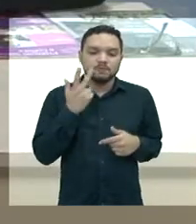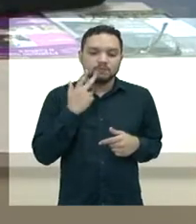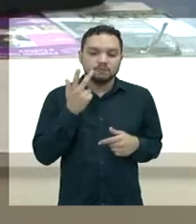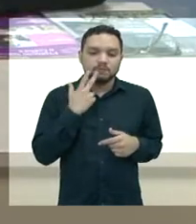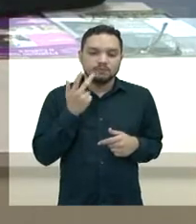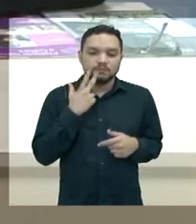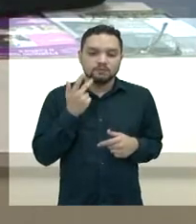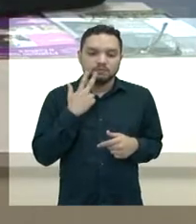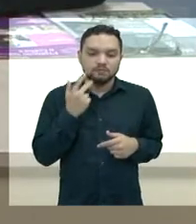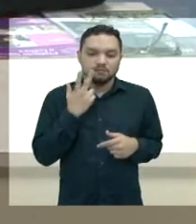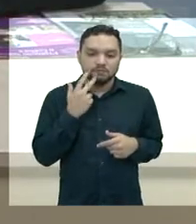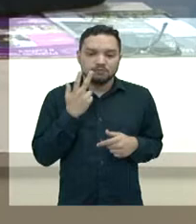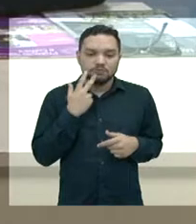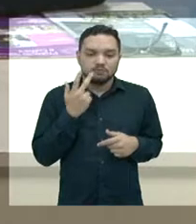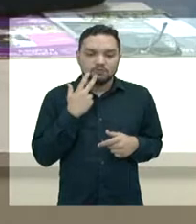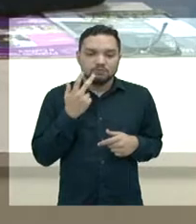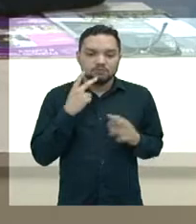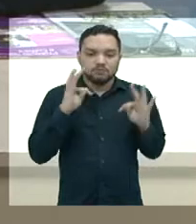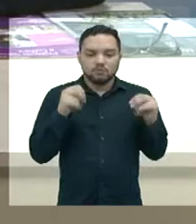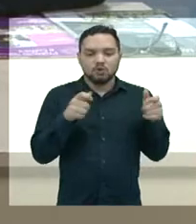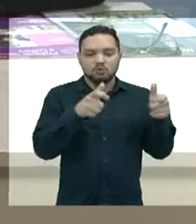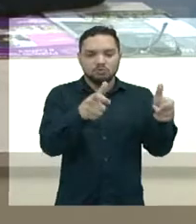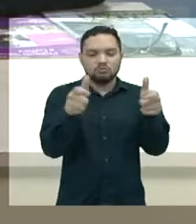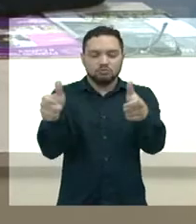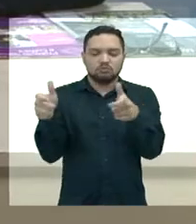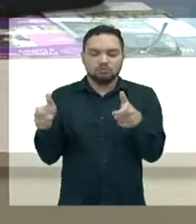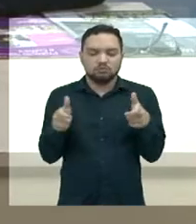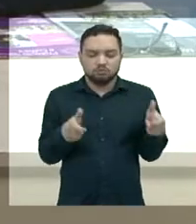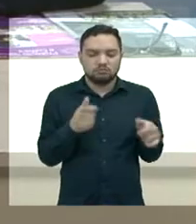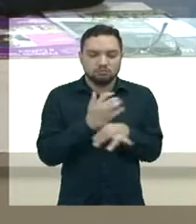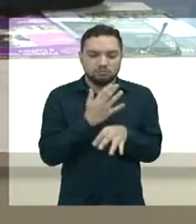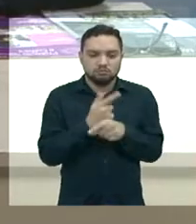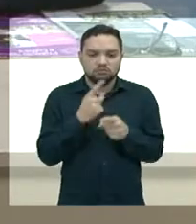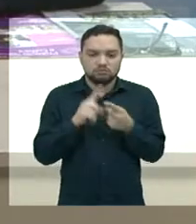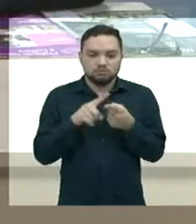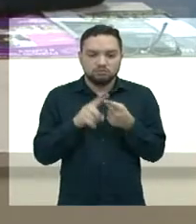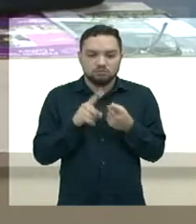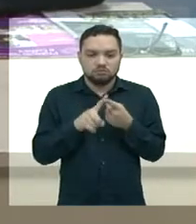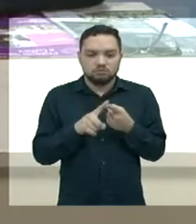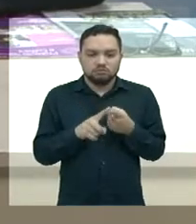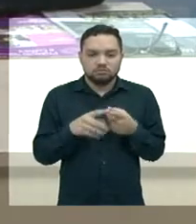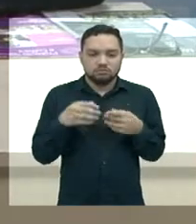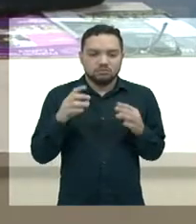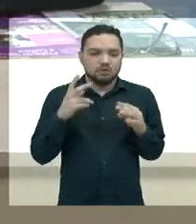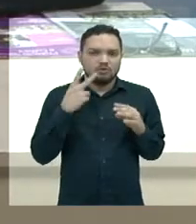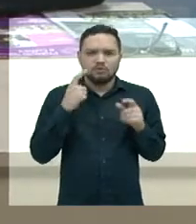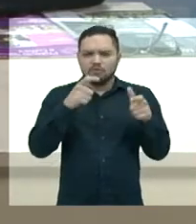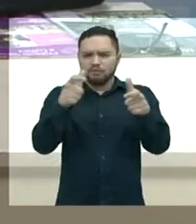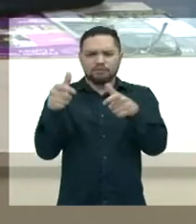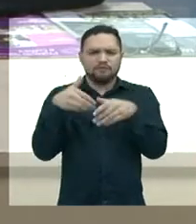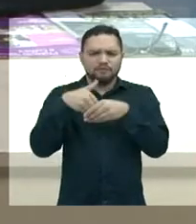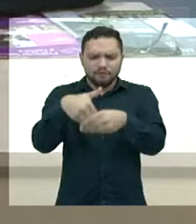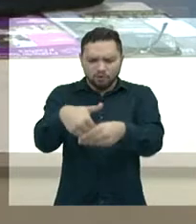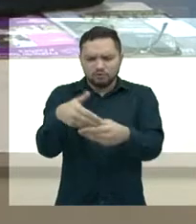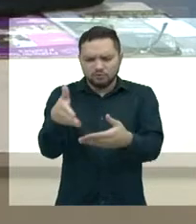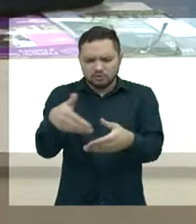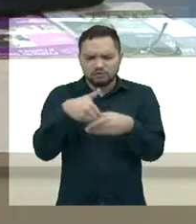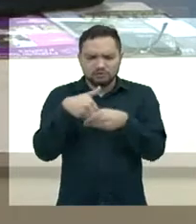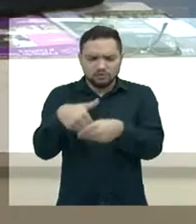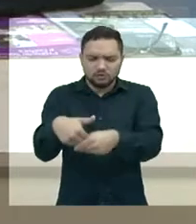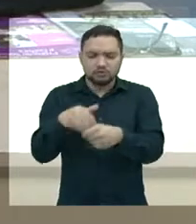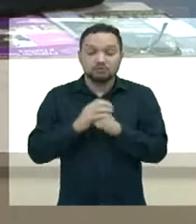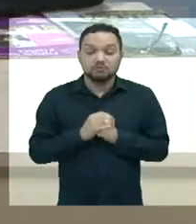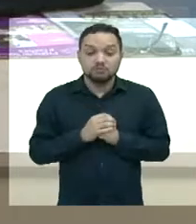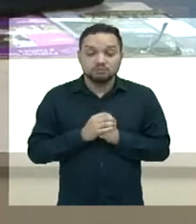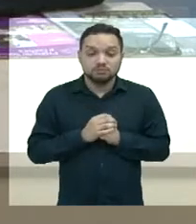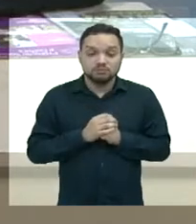em praticamente todos os bairros da cidade, assim como também o senhor é votado em praticamente todos os bairros da cidade, mas o